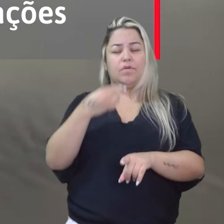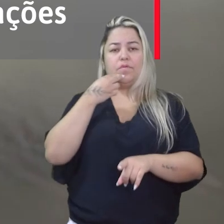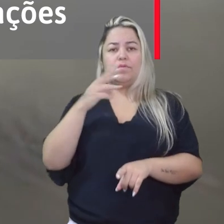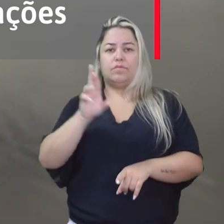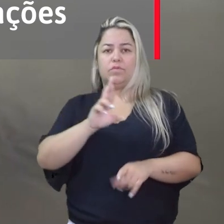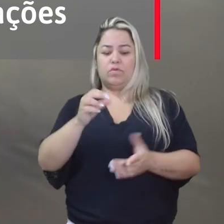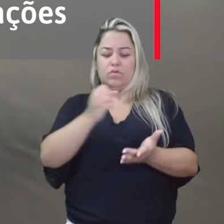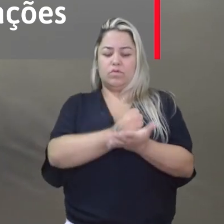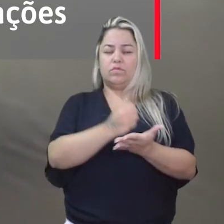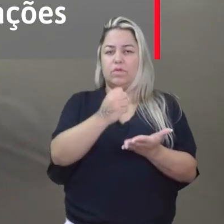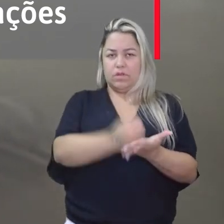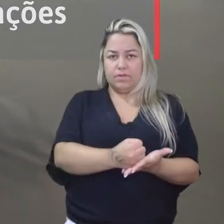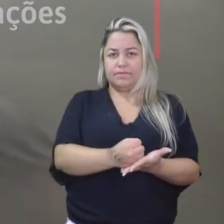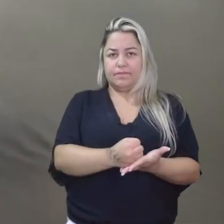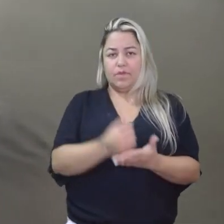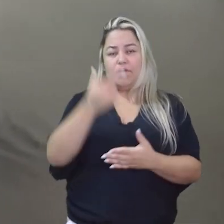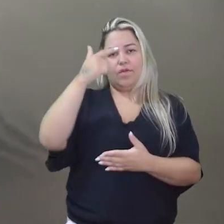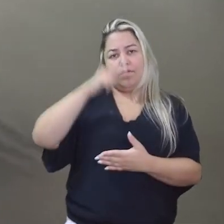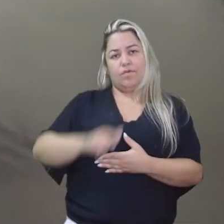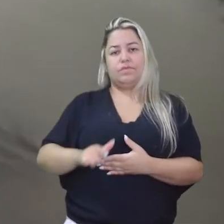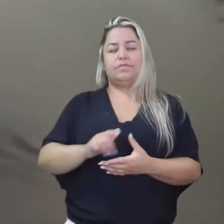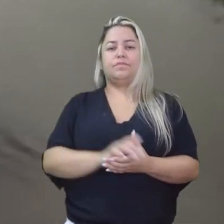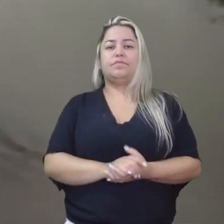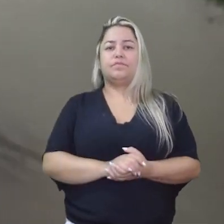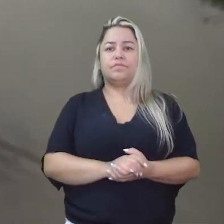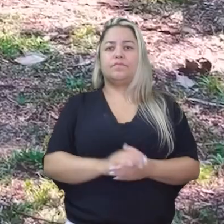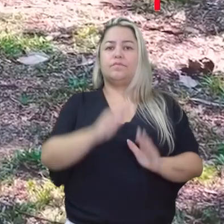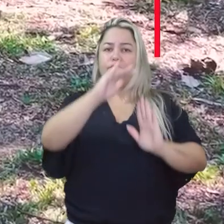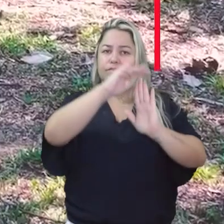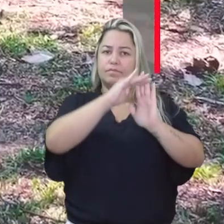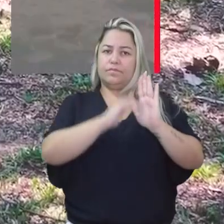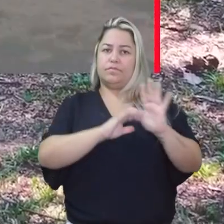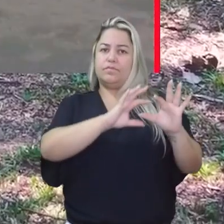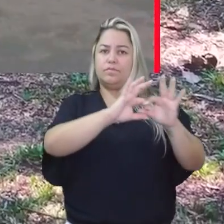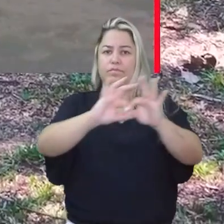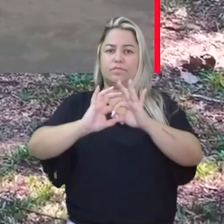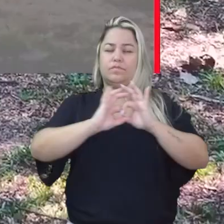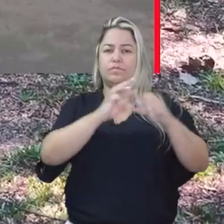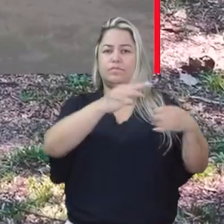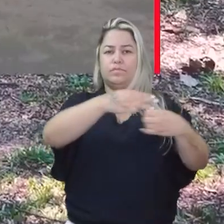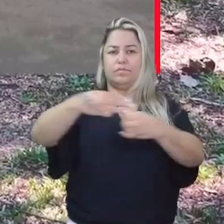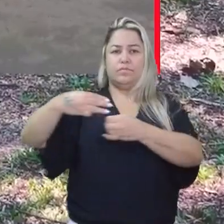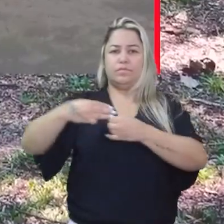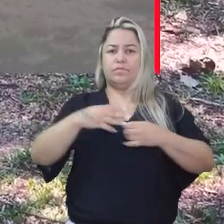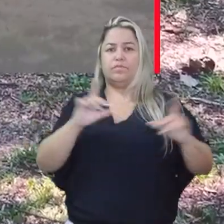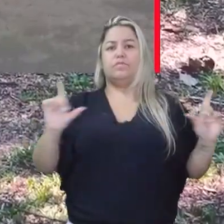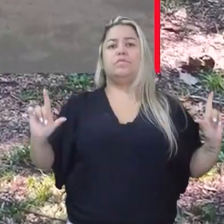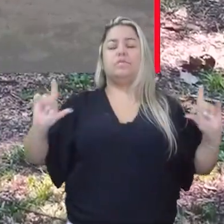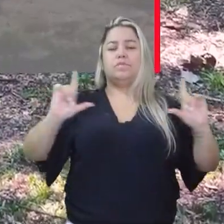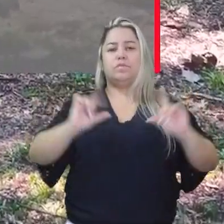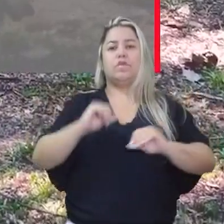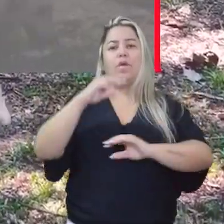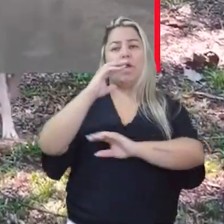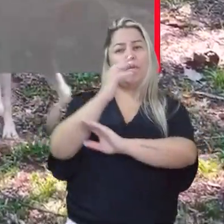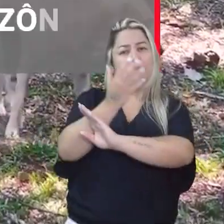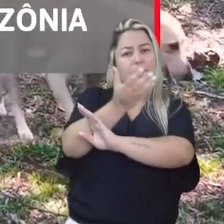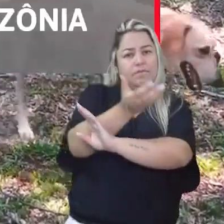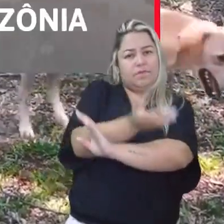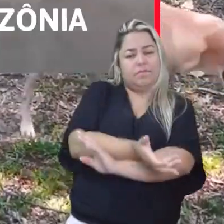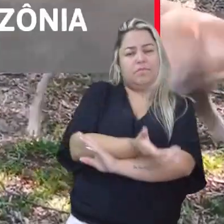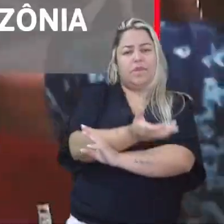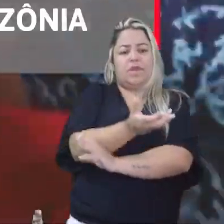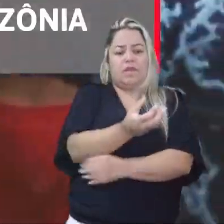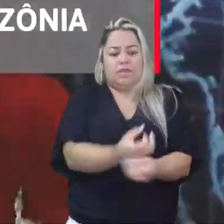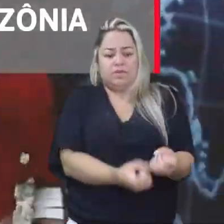reais contratados no período. Outro destaque é o programa União com Municípios pela Redução do Desmatamento